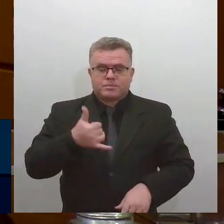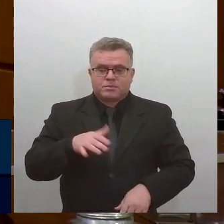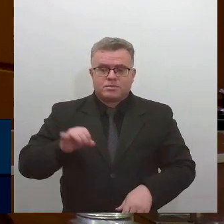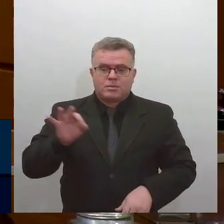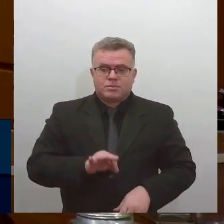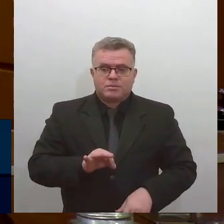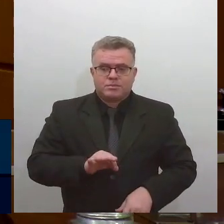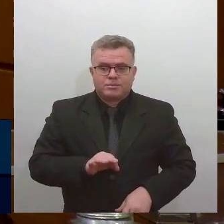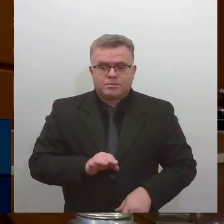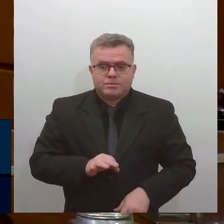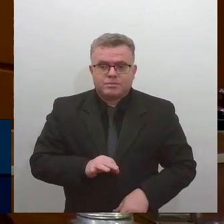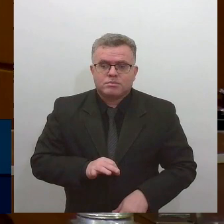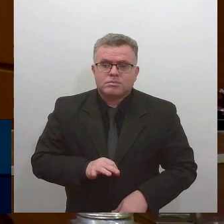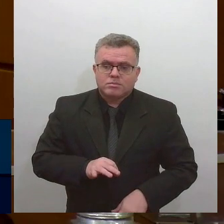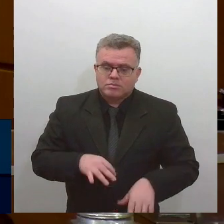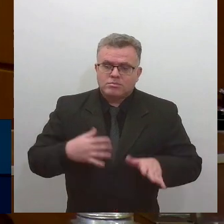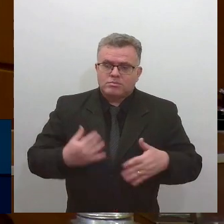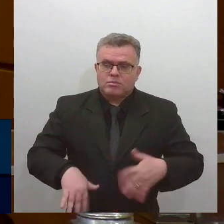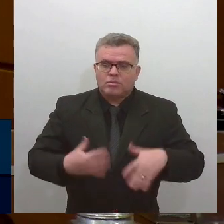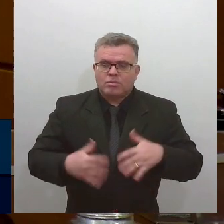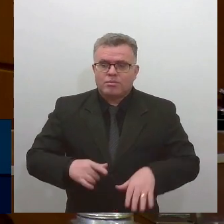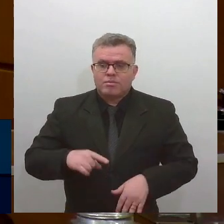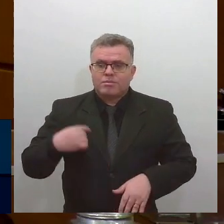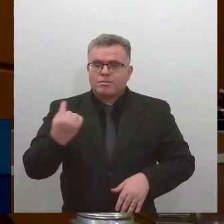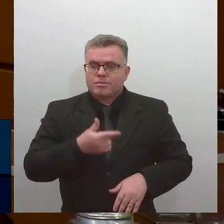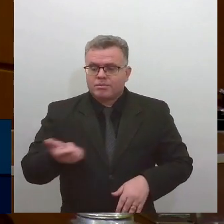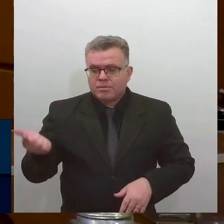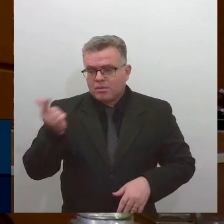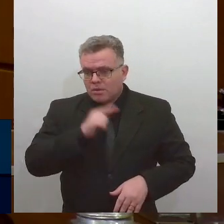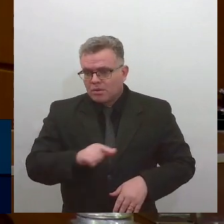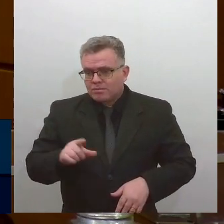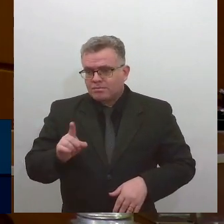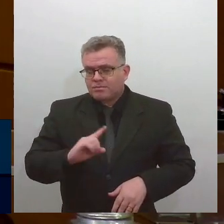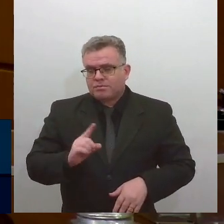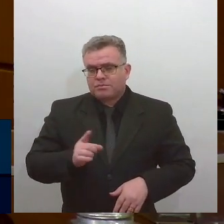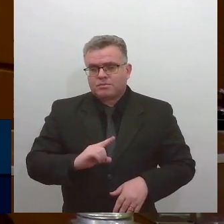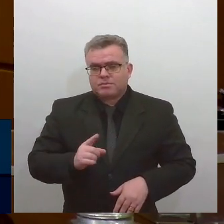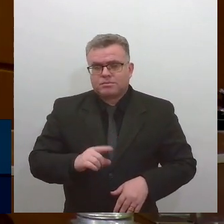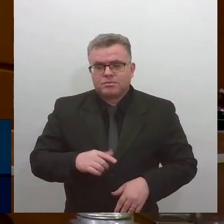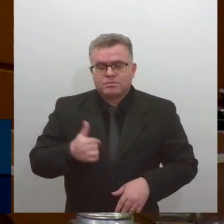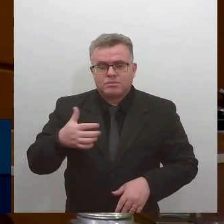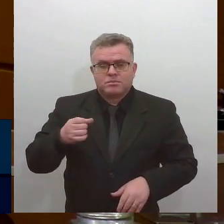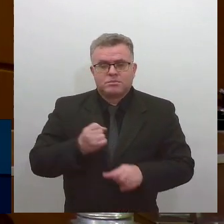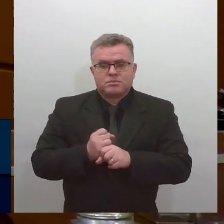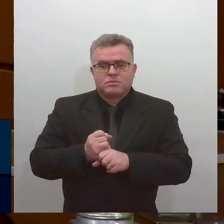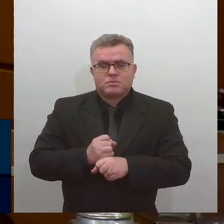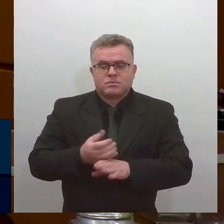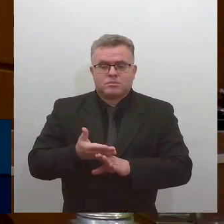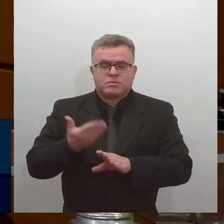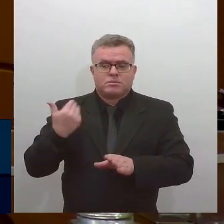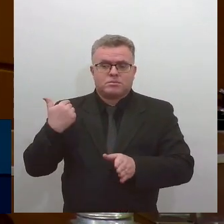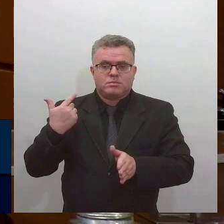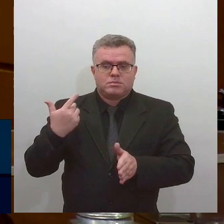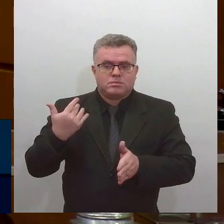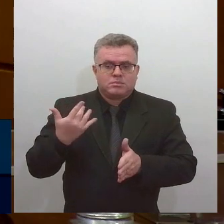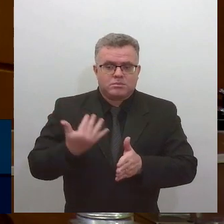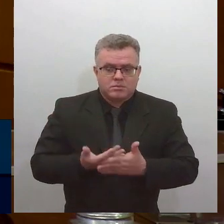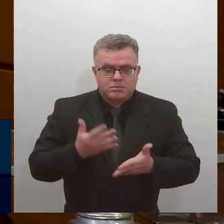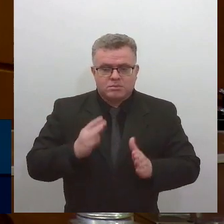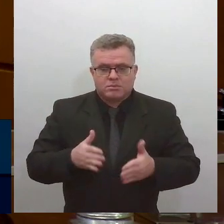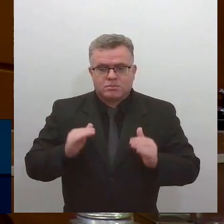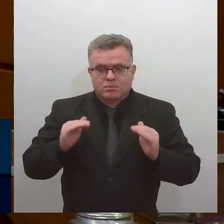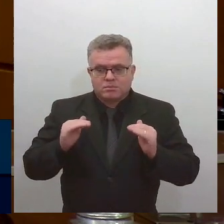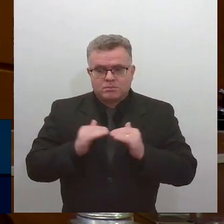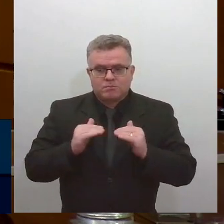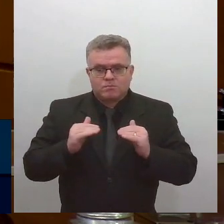conseguiu nos últimos 10 anos adequar a nossa malha ao crescimento da nossa Frota isso acaba